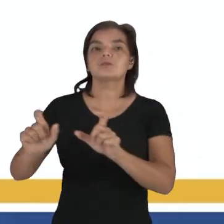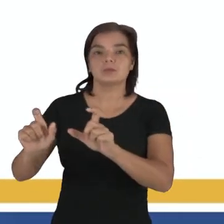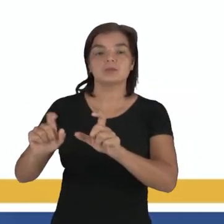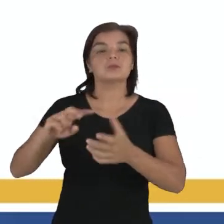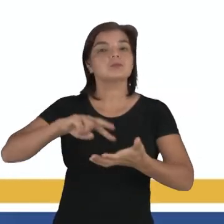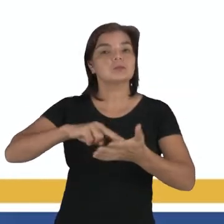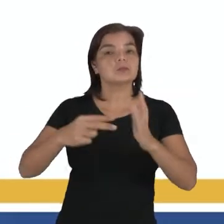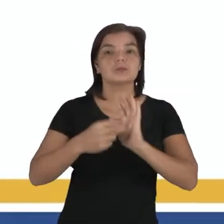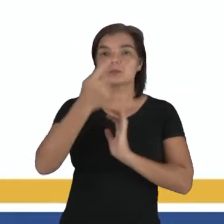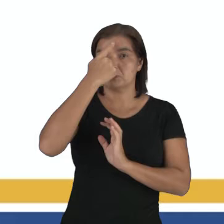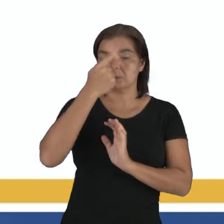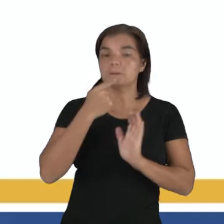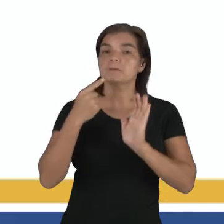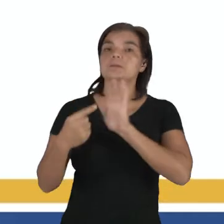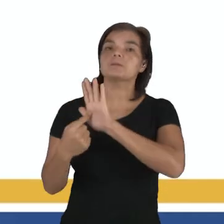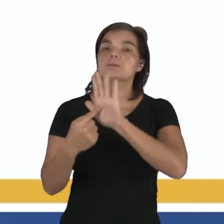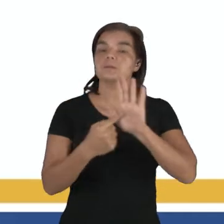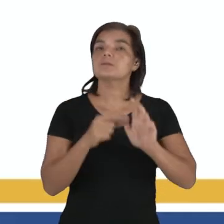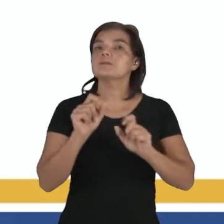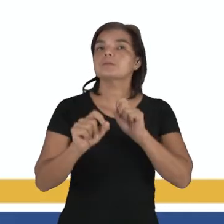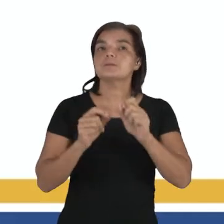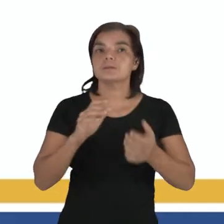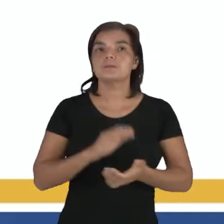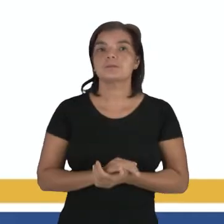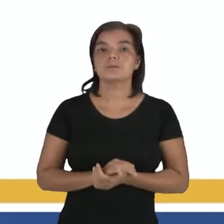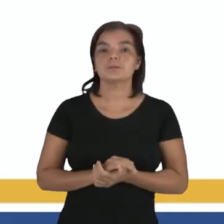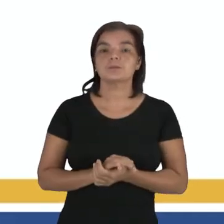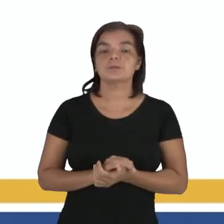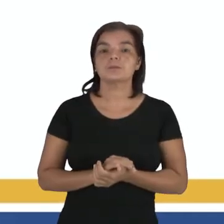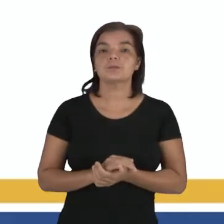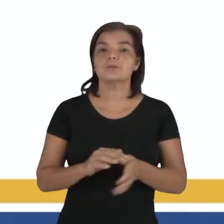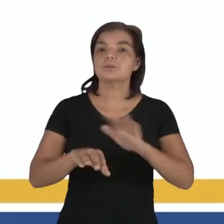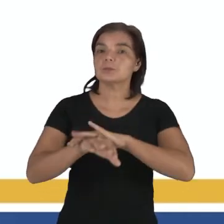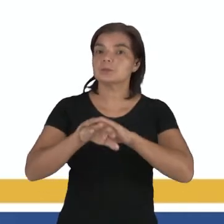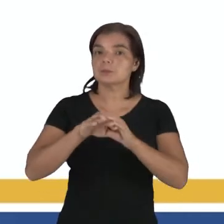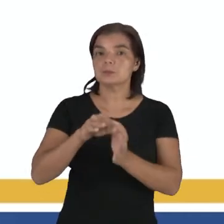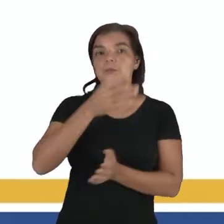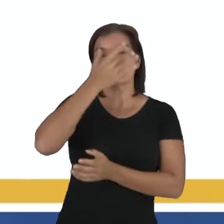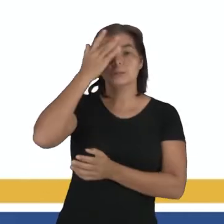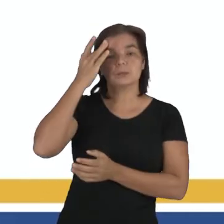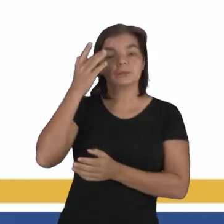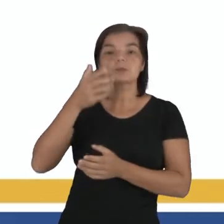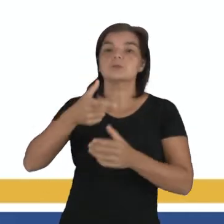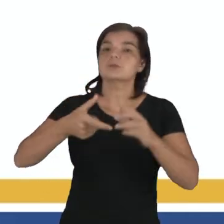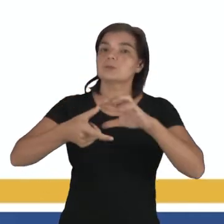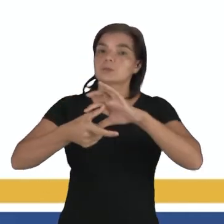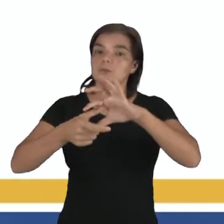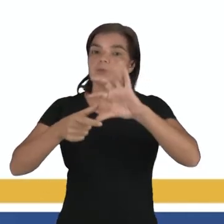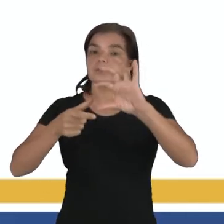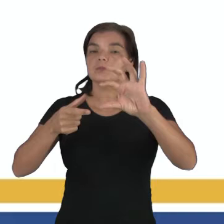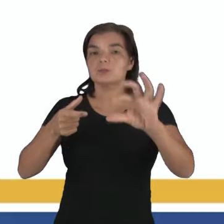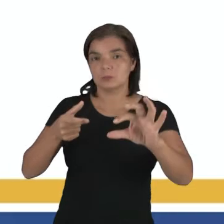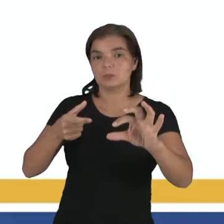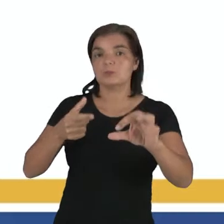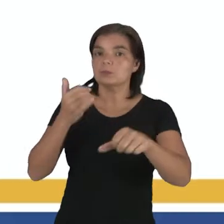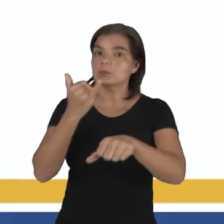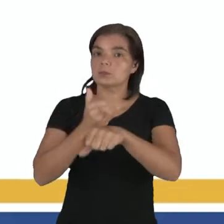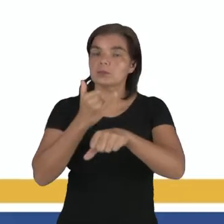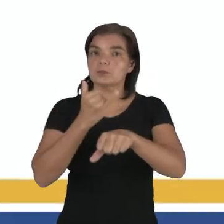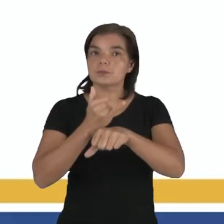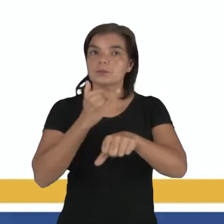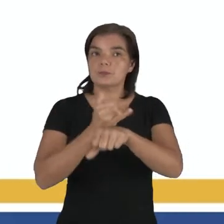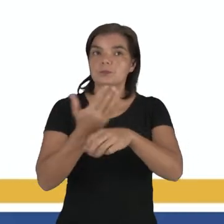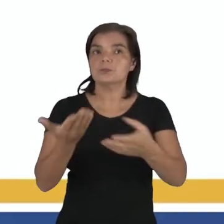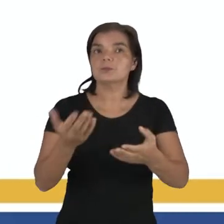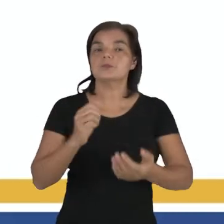vai. Então, na figura está mostrando, no caso, a mão de uma pessoa que está segurando uma barra.